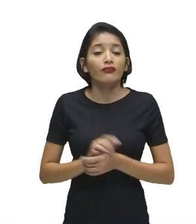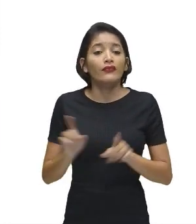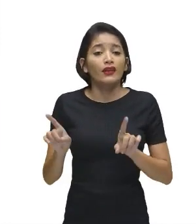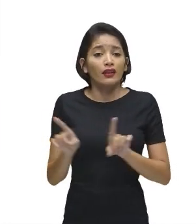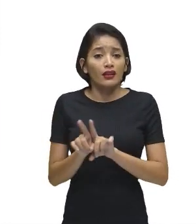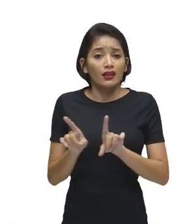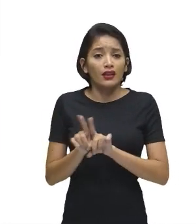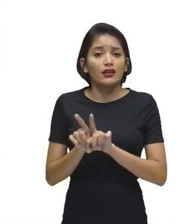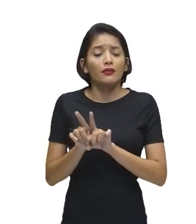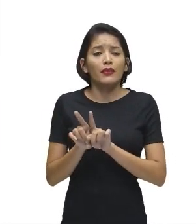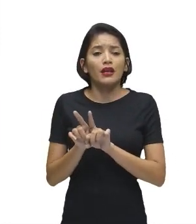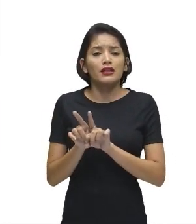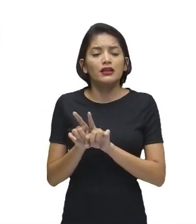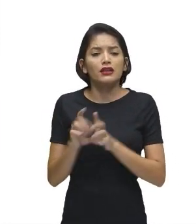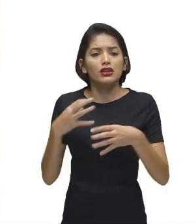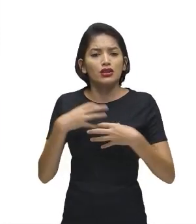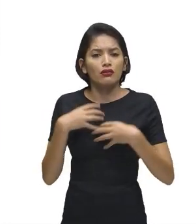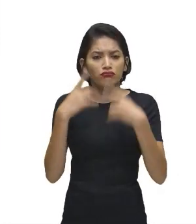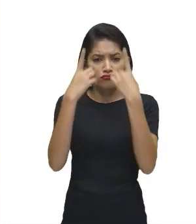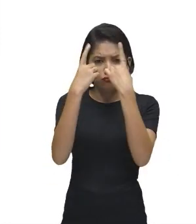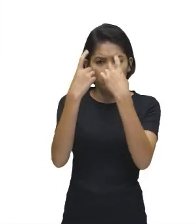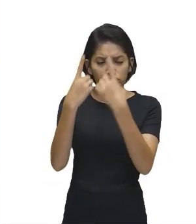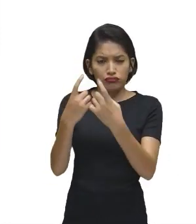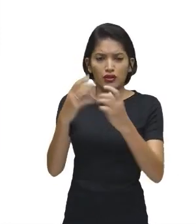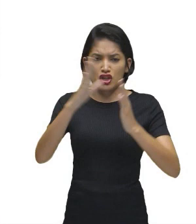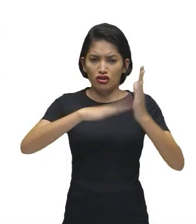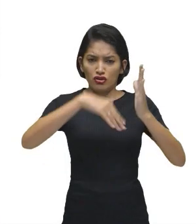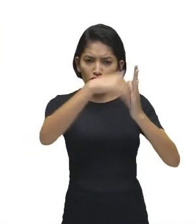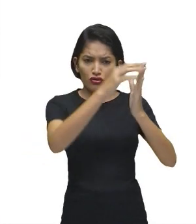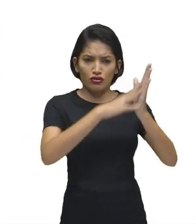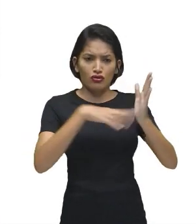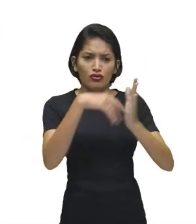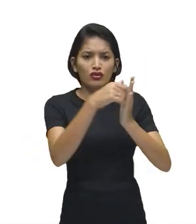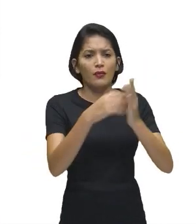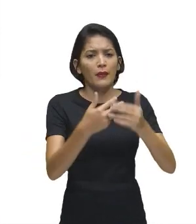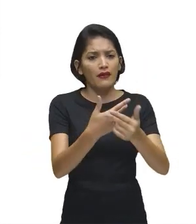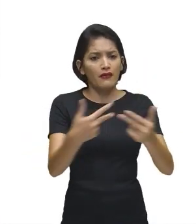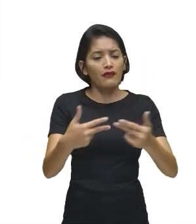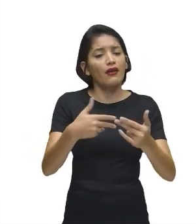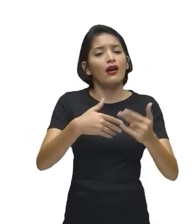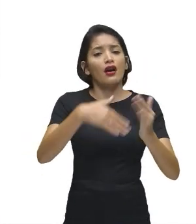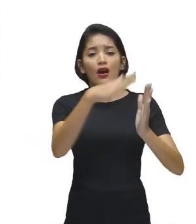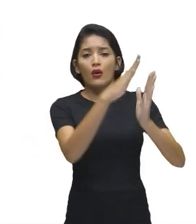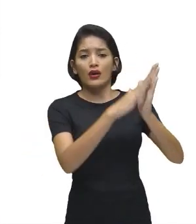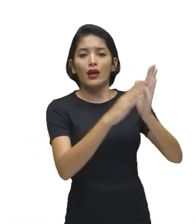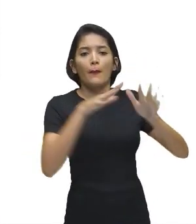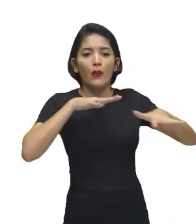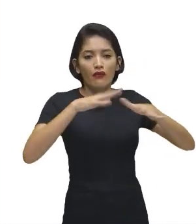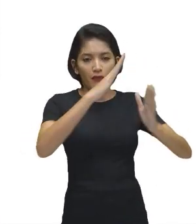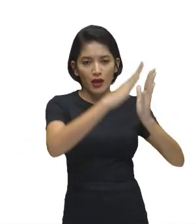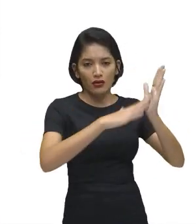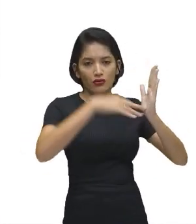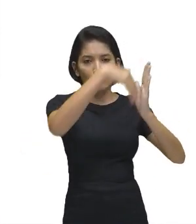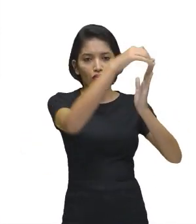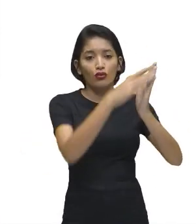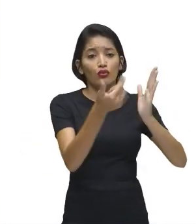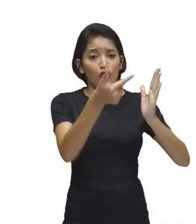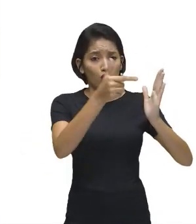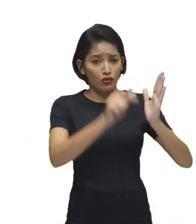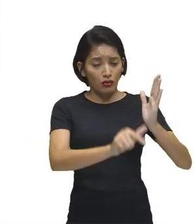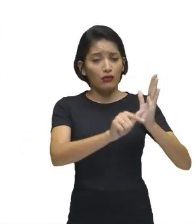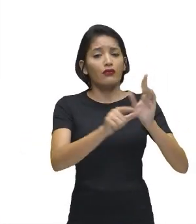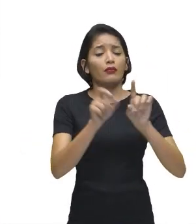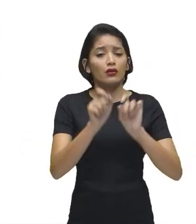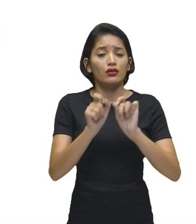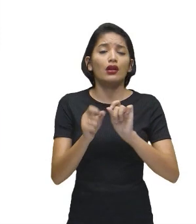martelada, áspera, técnica violenta, o pincel espátula vai e vem, fazendo e refazendo, empastando ou